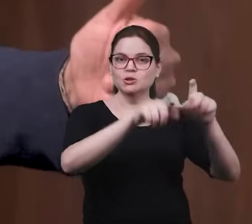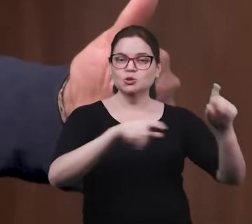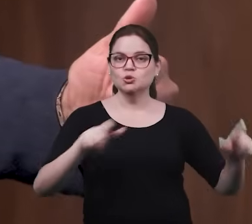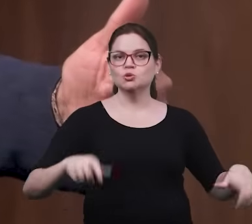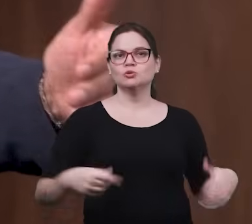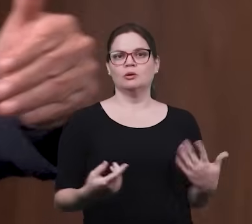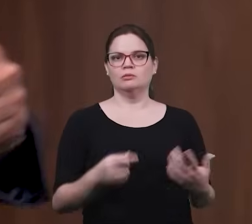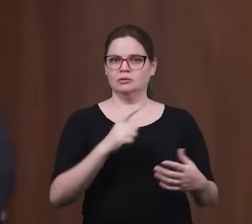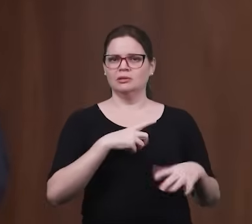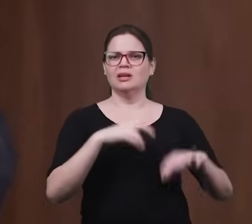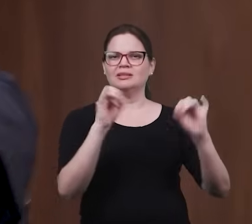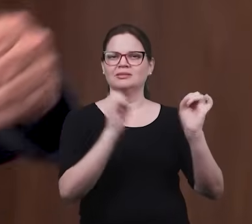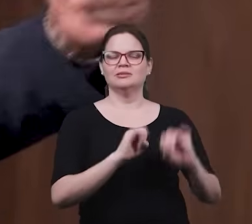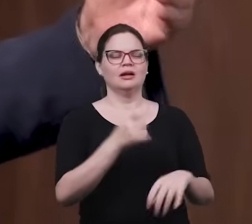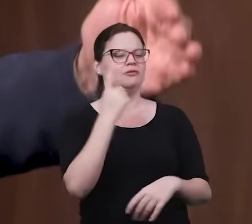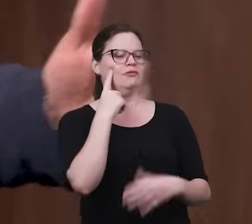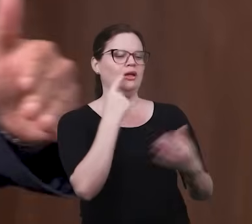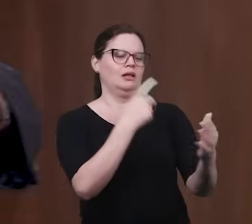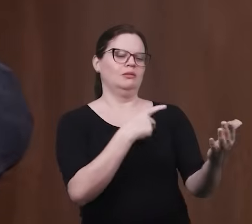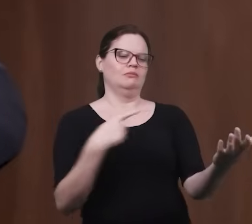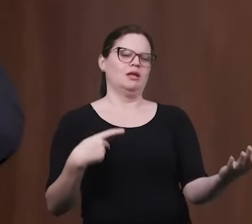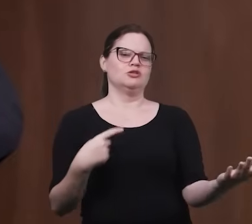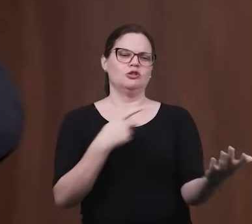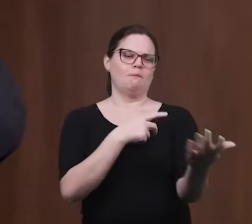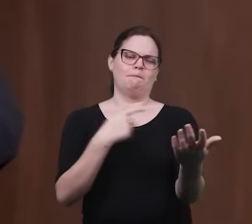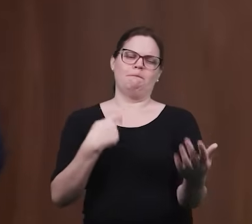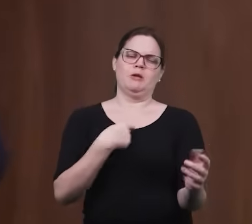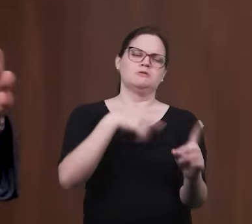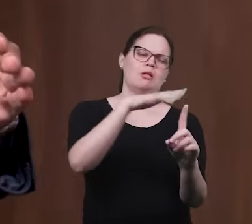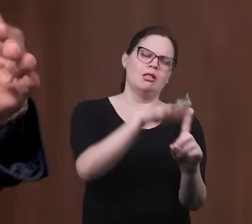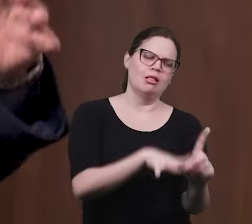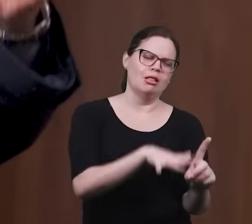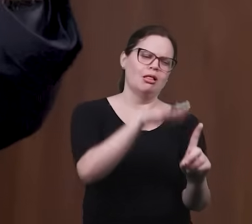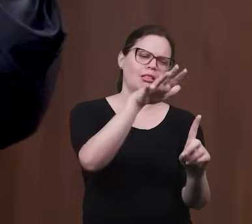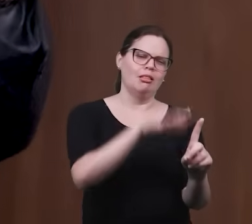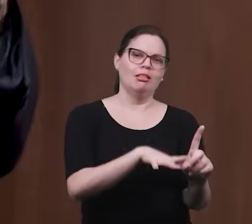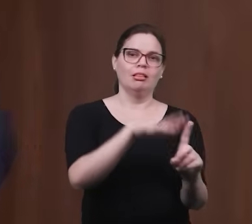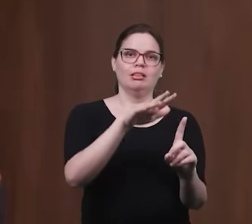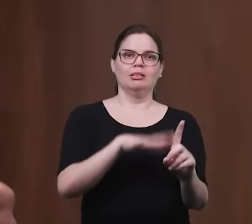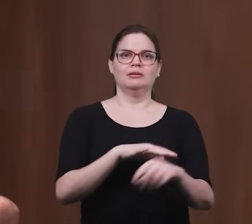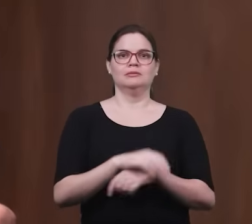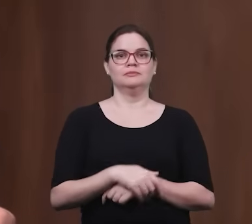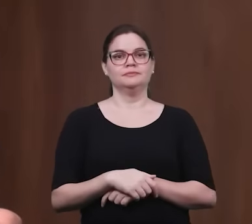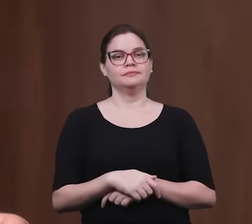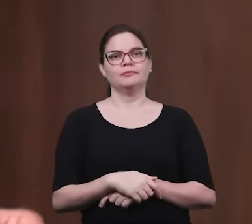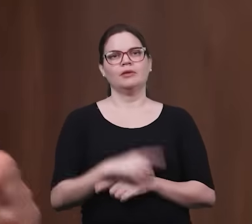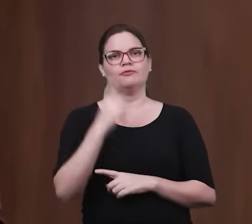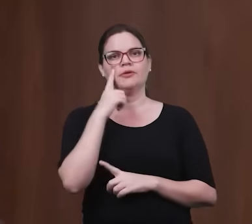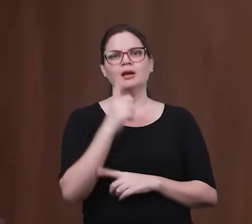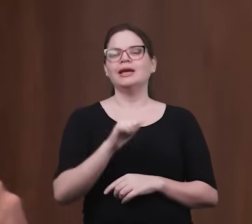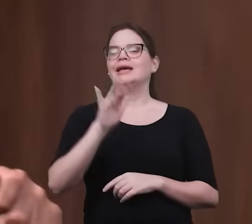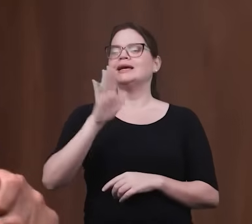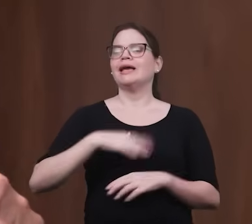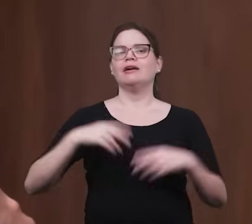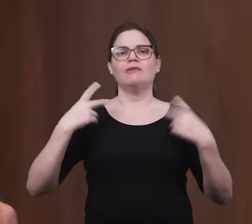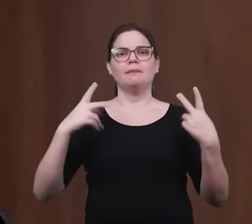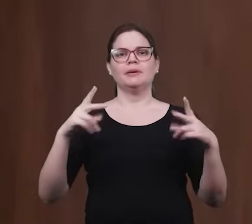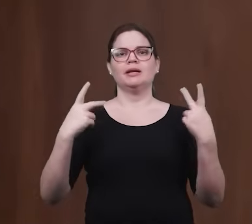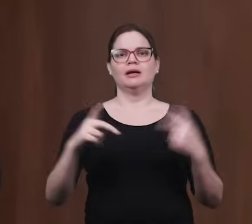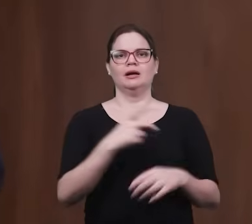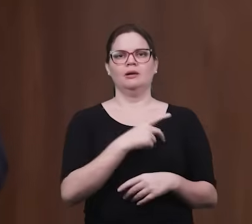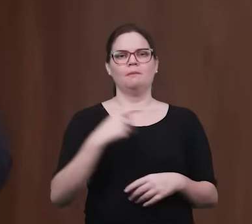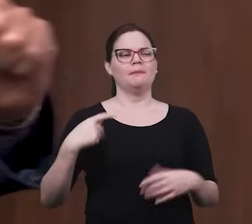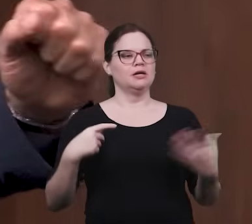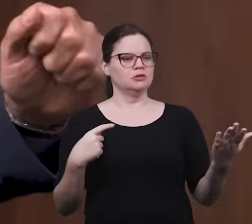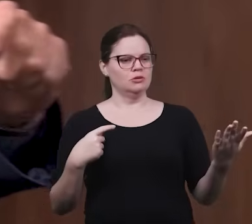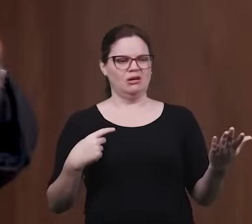tipo de idolatria, é o pastor fulano, o pastor Beltrano, em termos práticos. Ai, quem vai pregar hoje? Ai, se